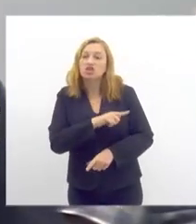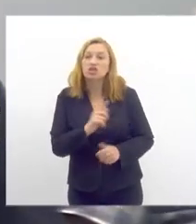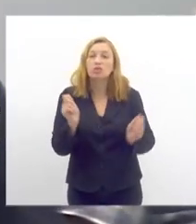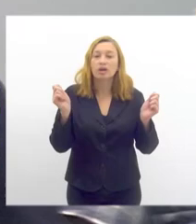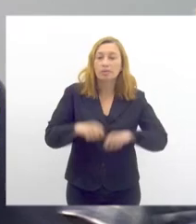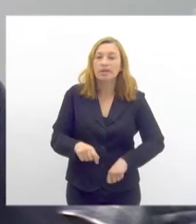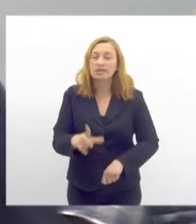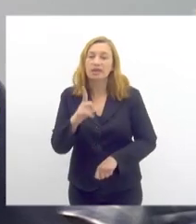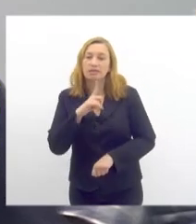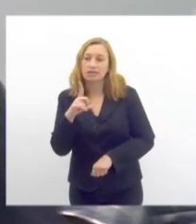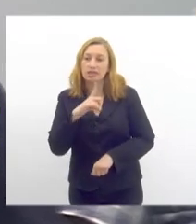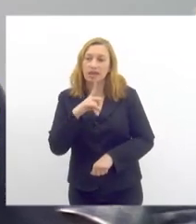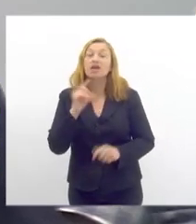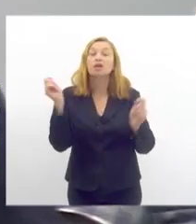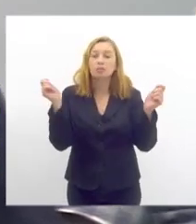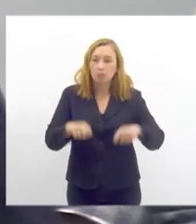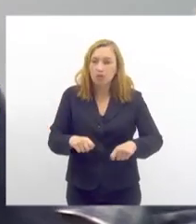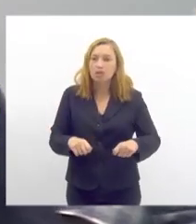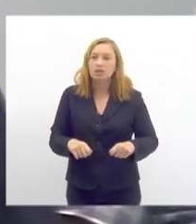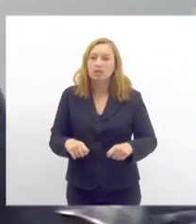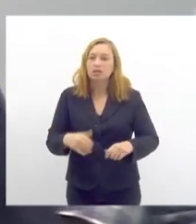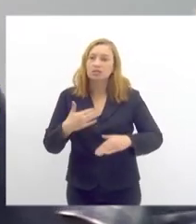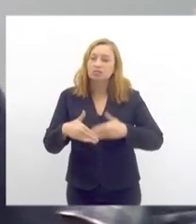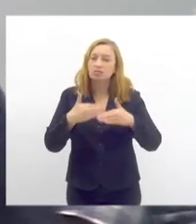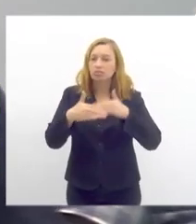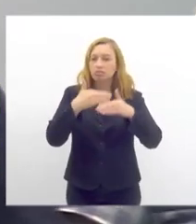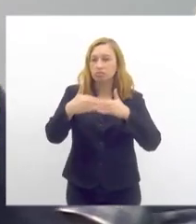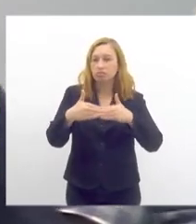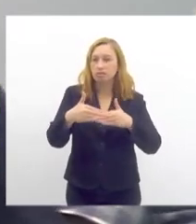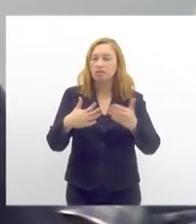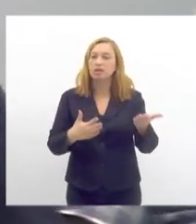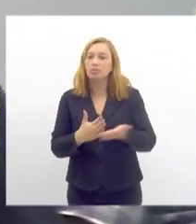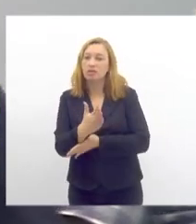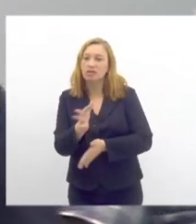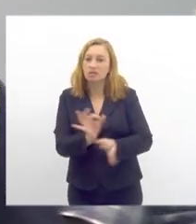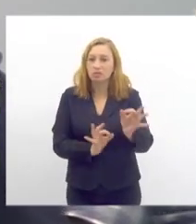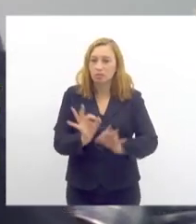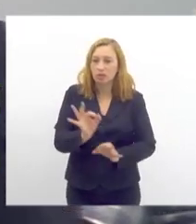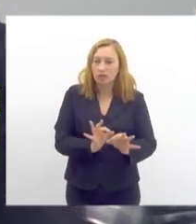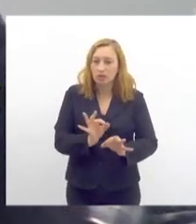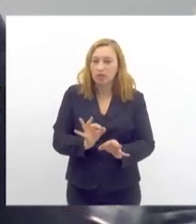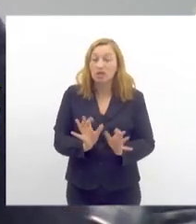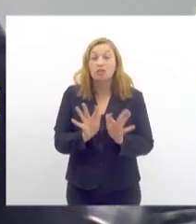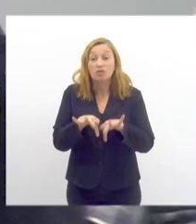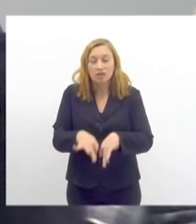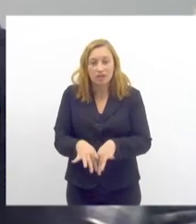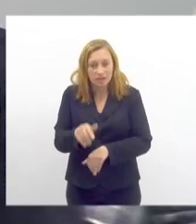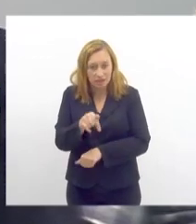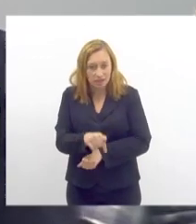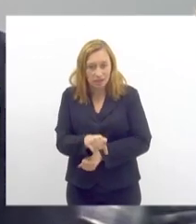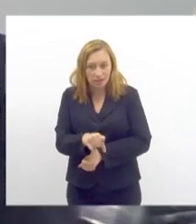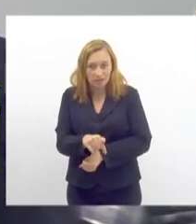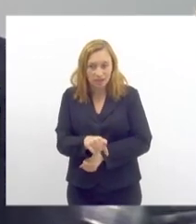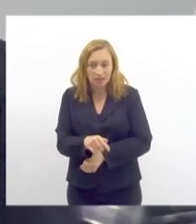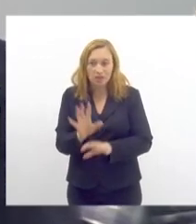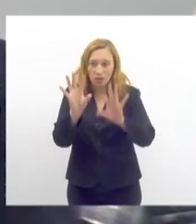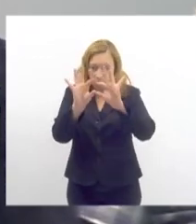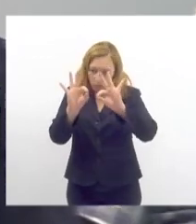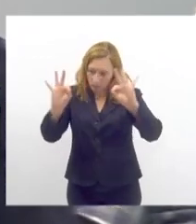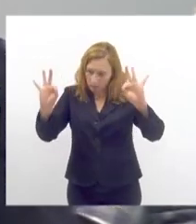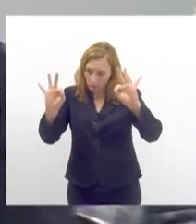capacidade e tem possibilidade de avançar na aprovação do plano. E eu vou encerrar aqui com uma